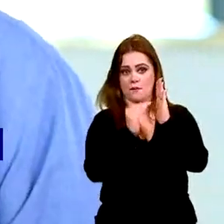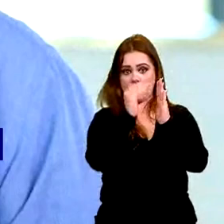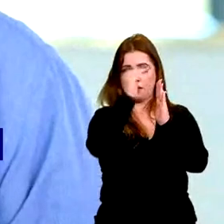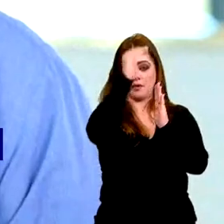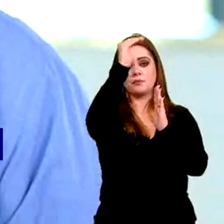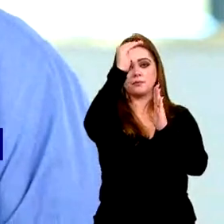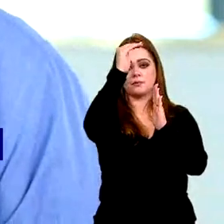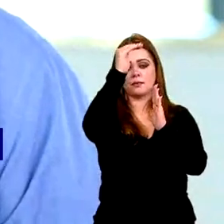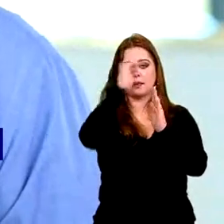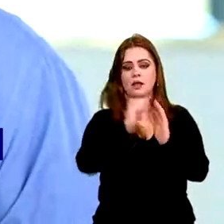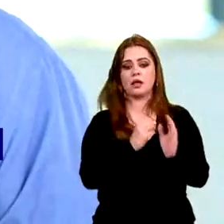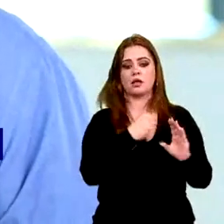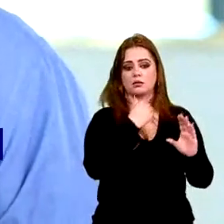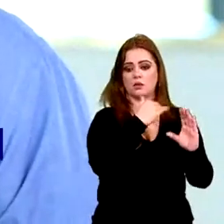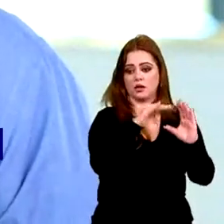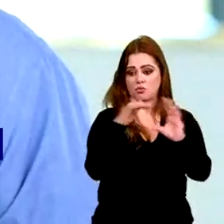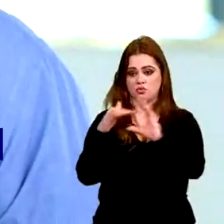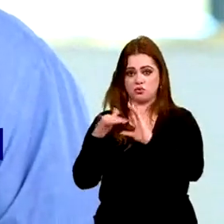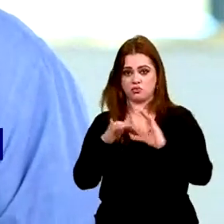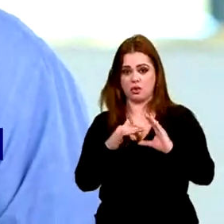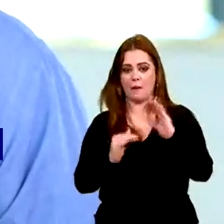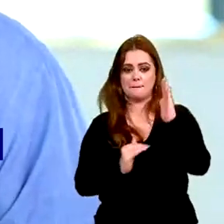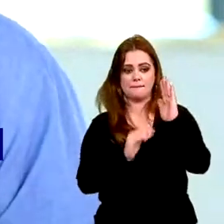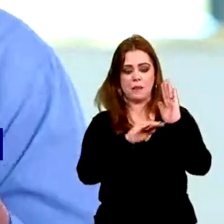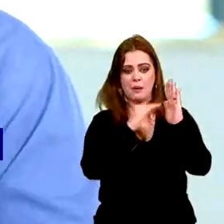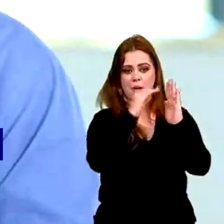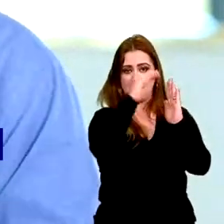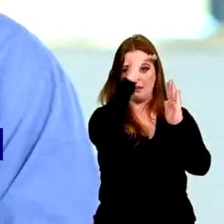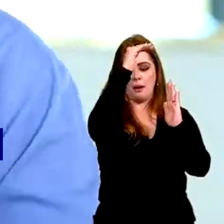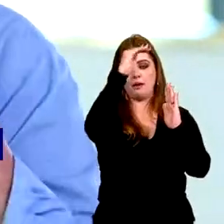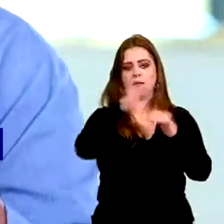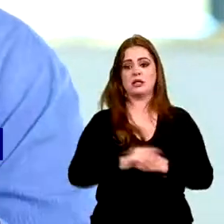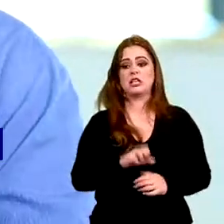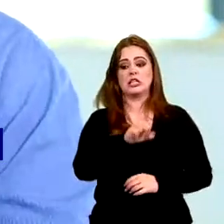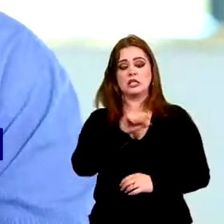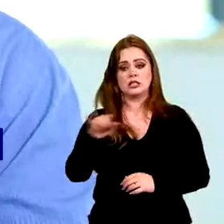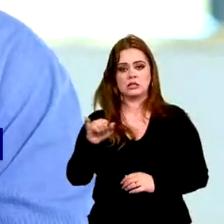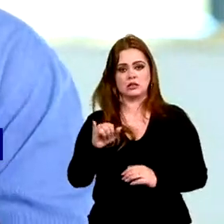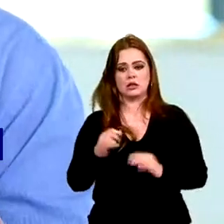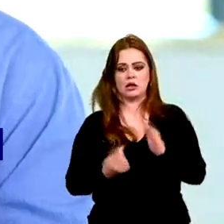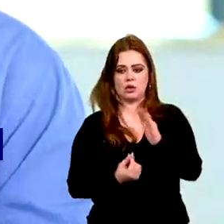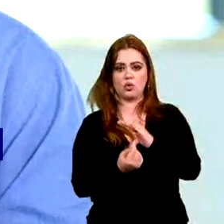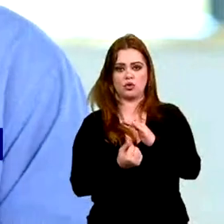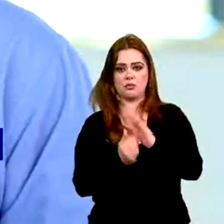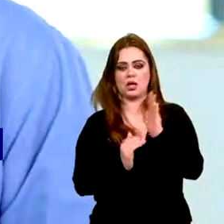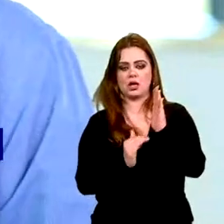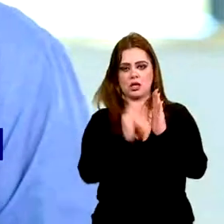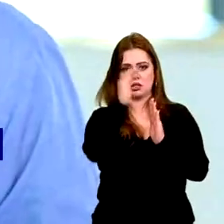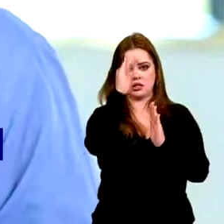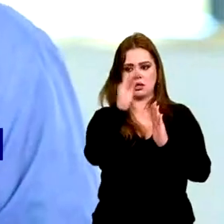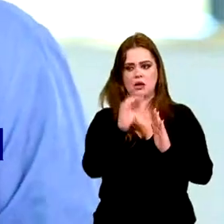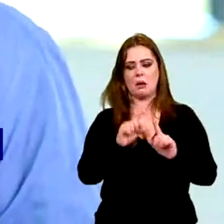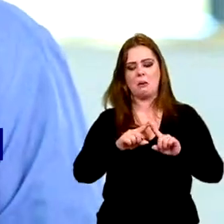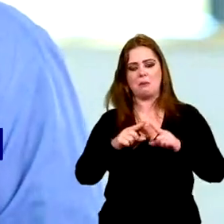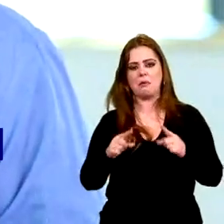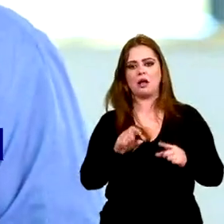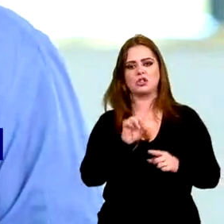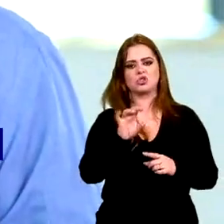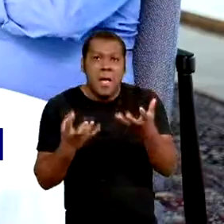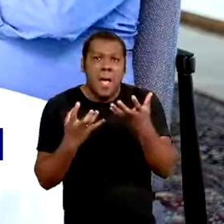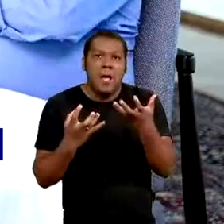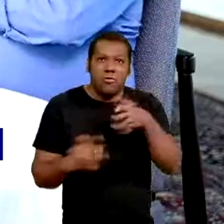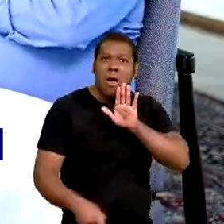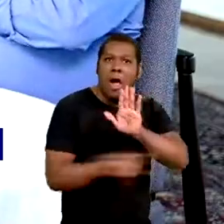o crescimento porque tem economia crescer e o crescimento fofó os donos sabe do Capital o povo vai continuar